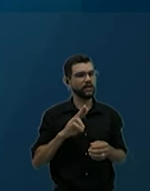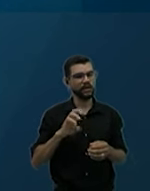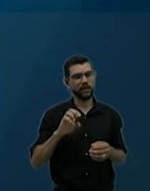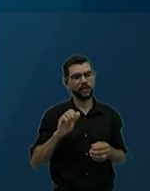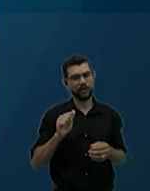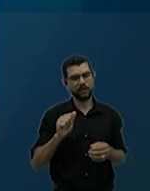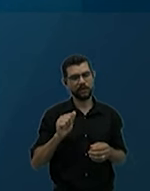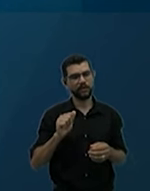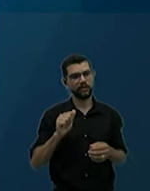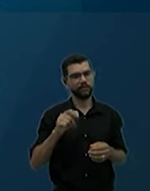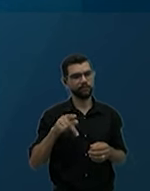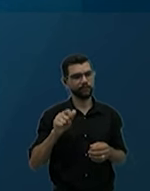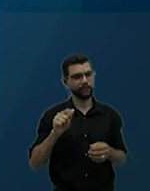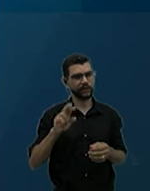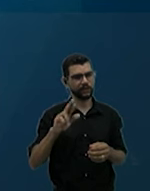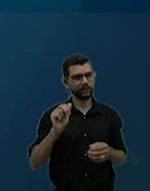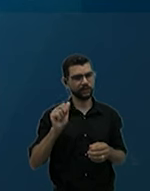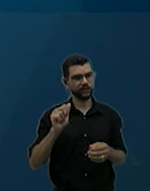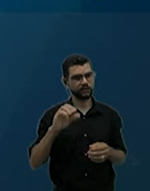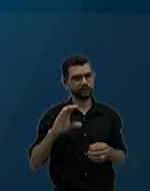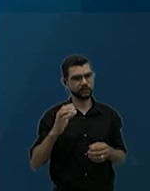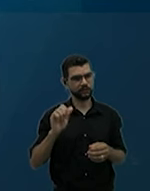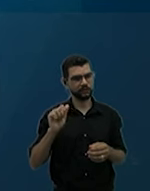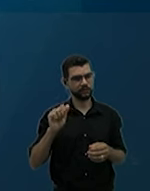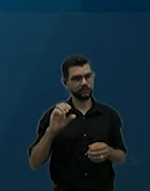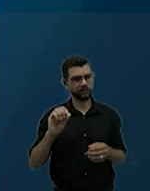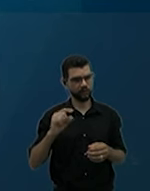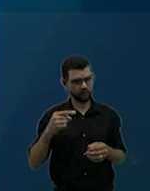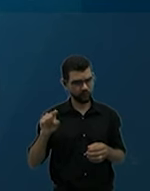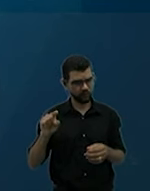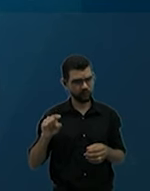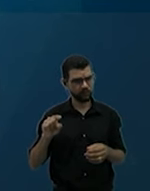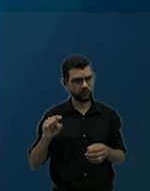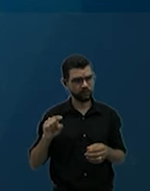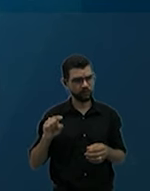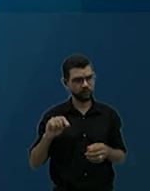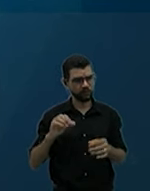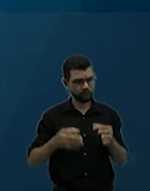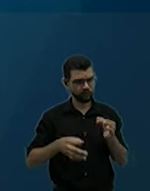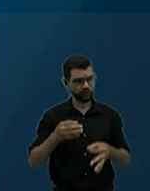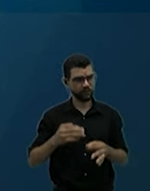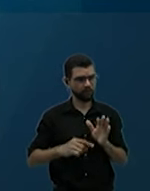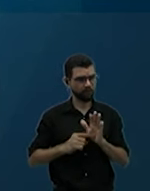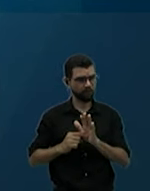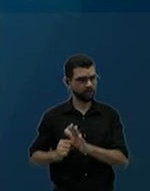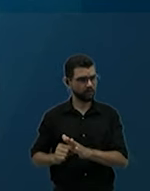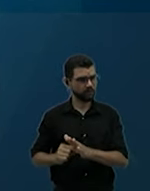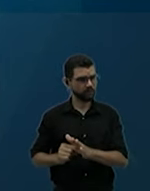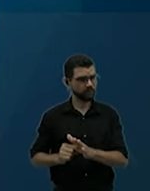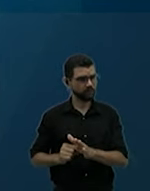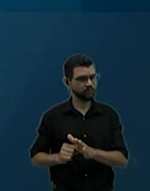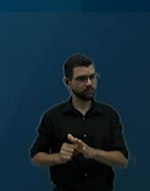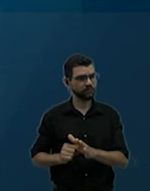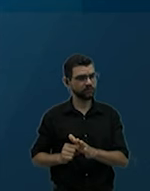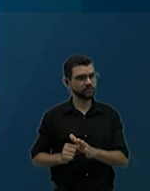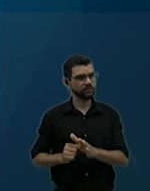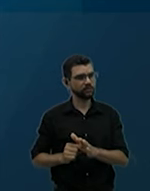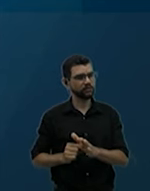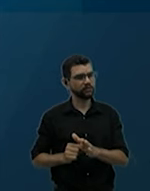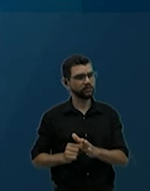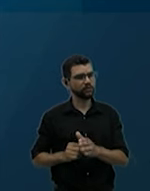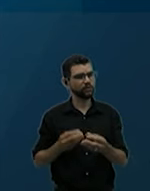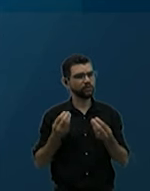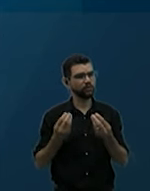moral, que nenhuma identidade tem com a Lei 10.559 de 2002,